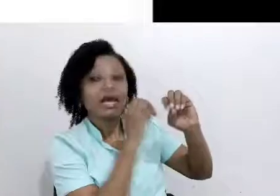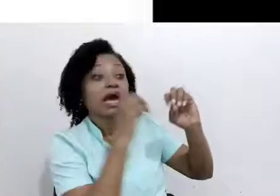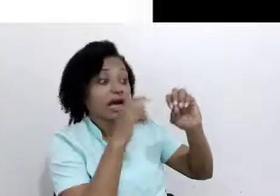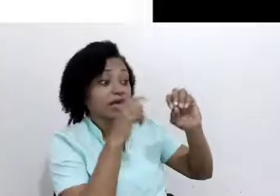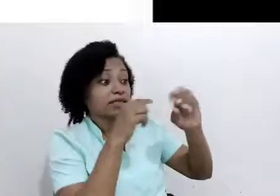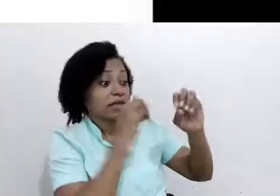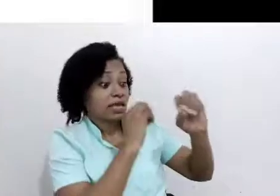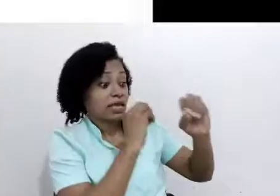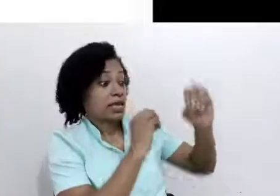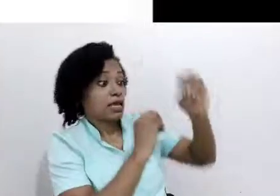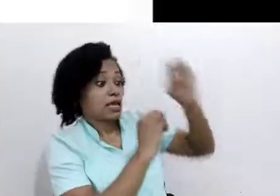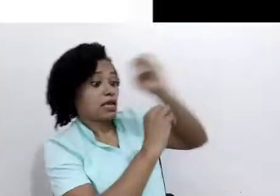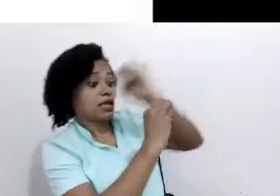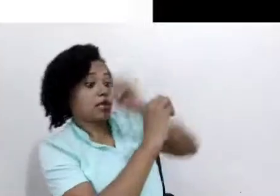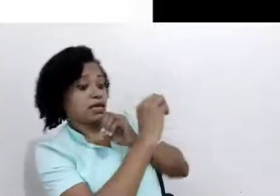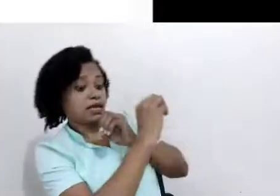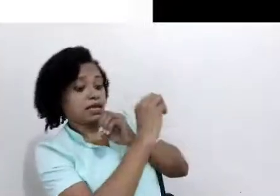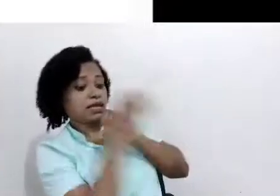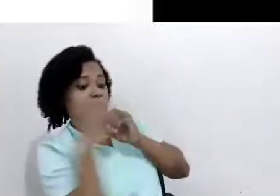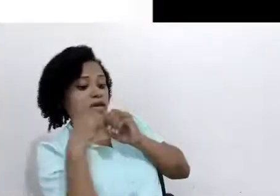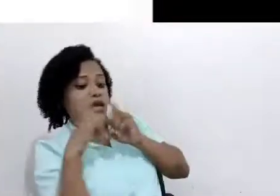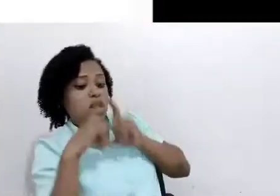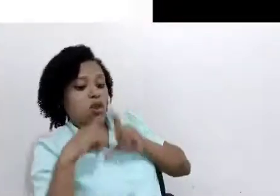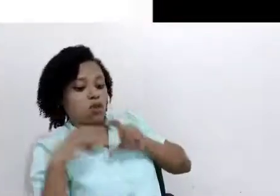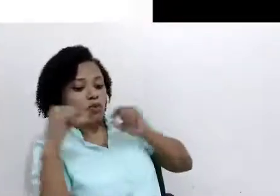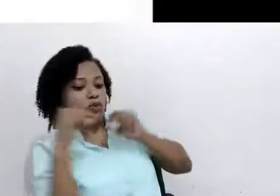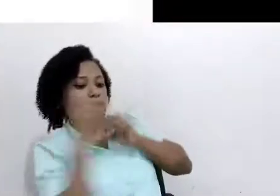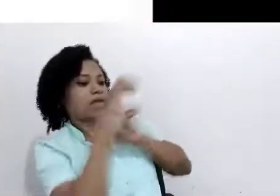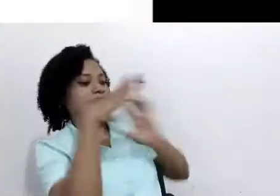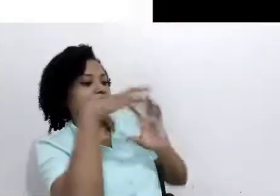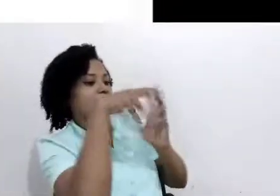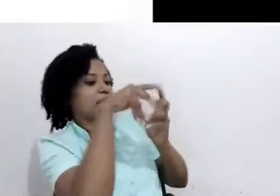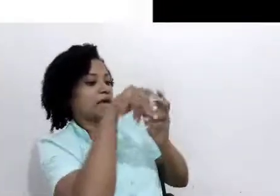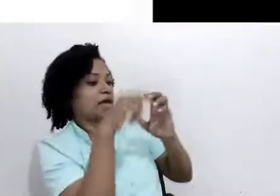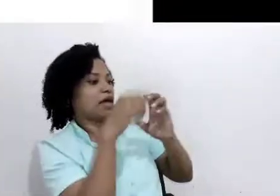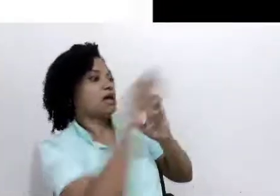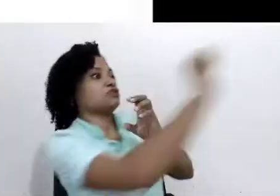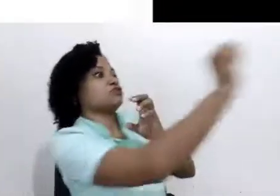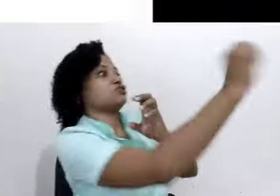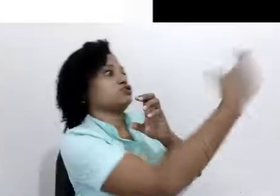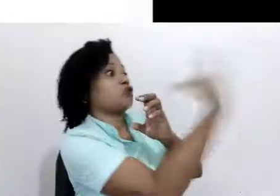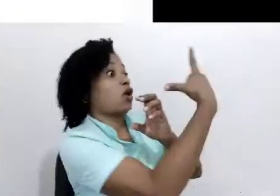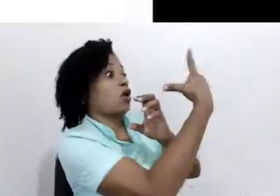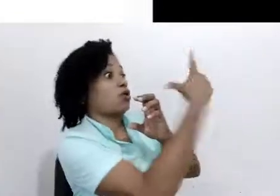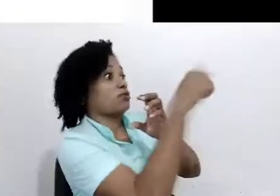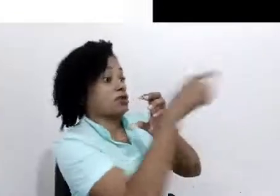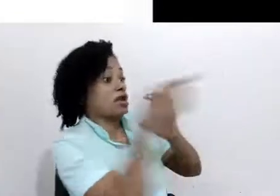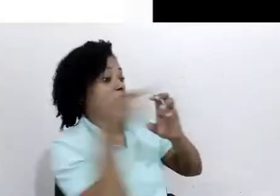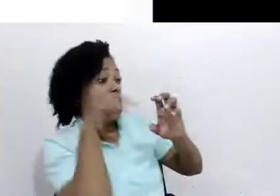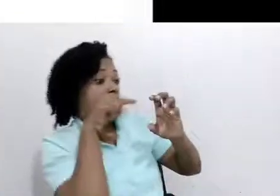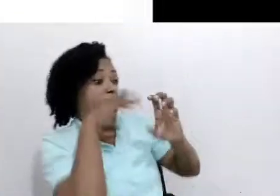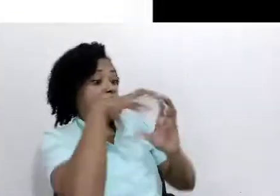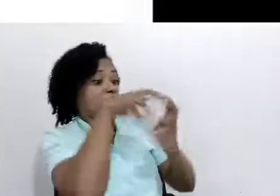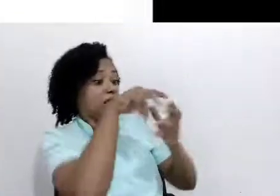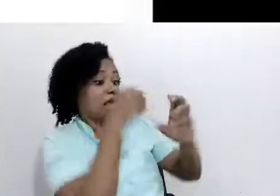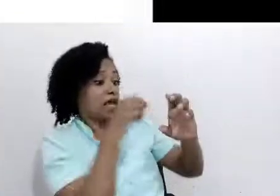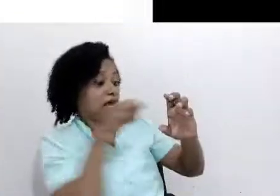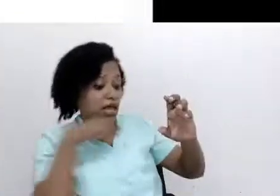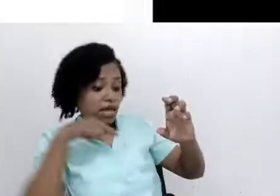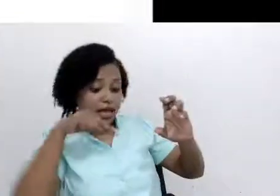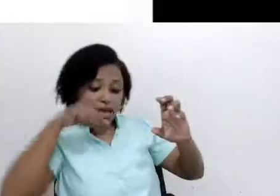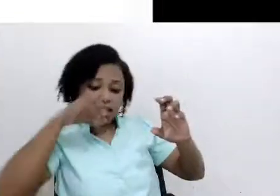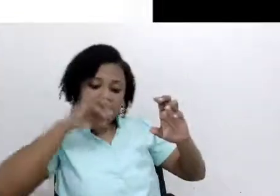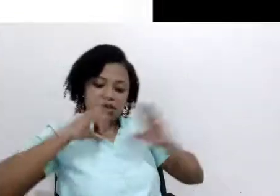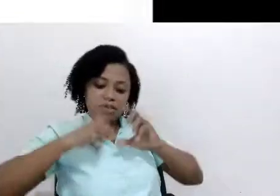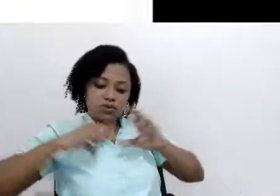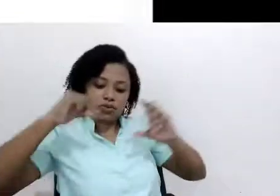tem a sequência Lua, Terra e Sol, a Terra é que está fazendo uma sombra